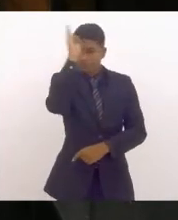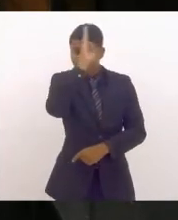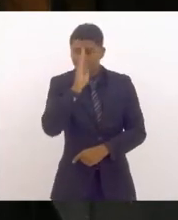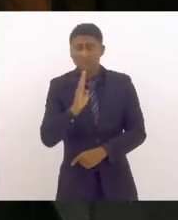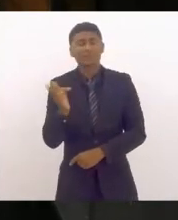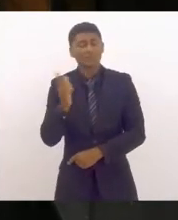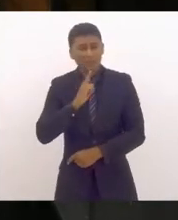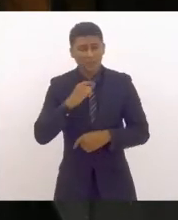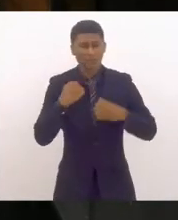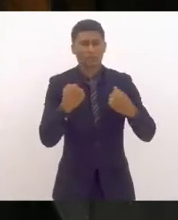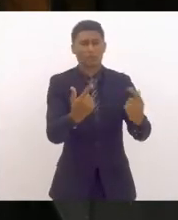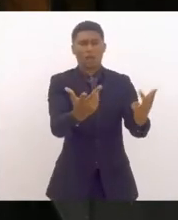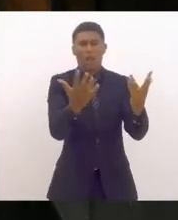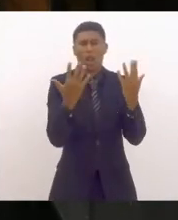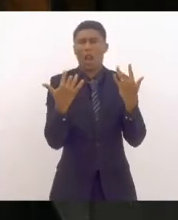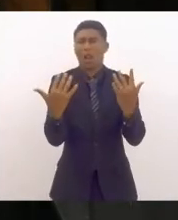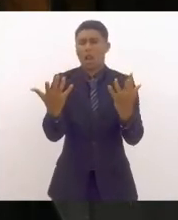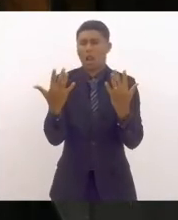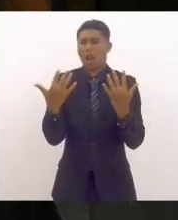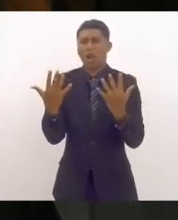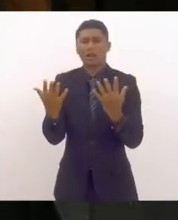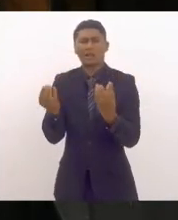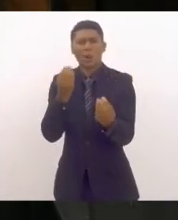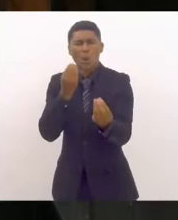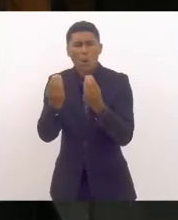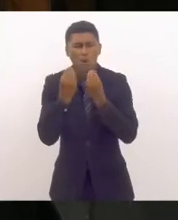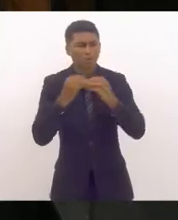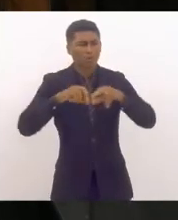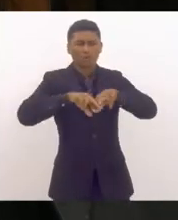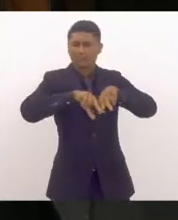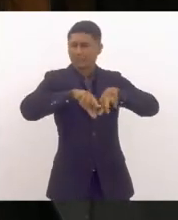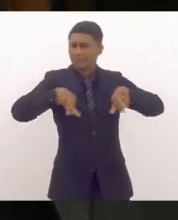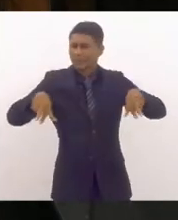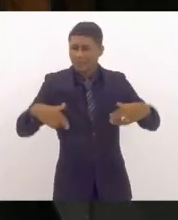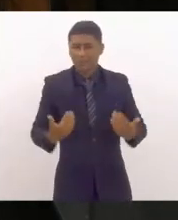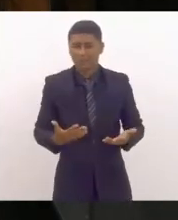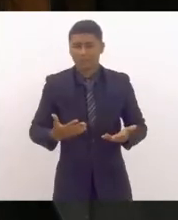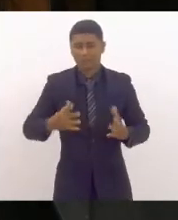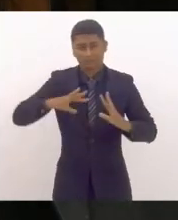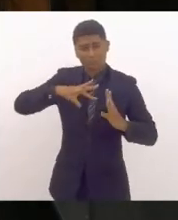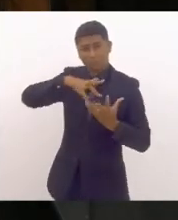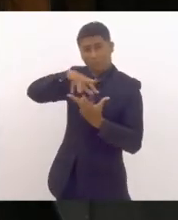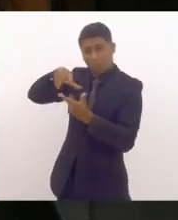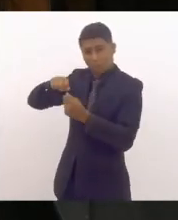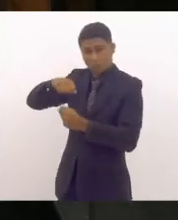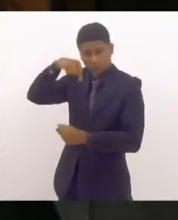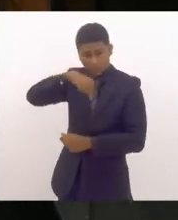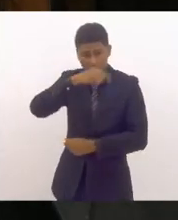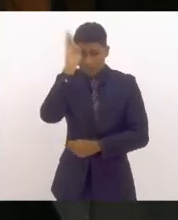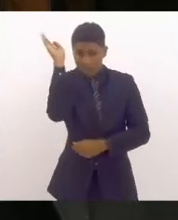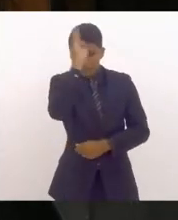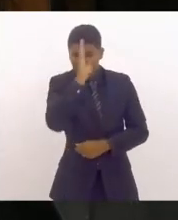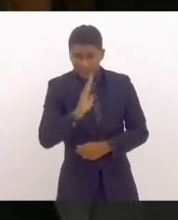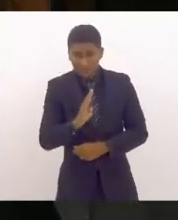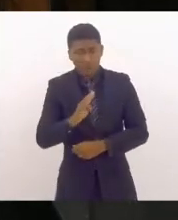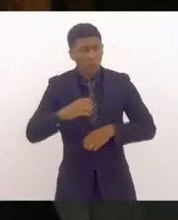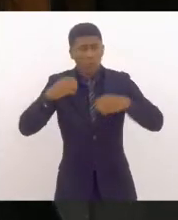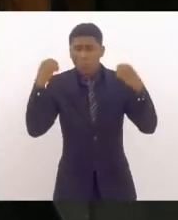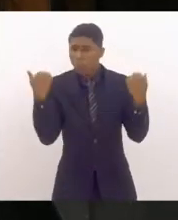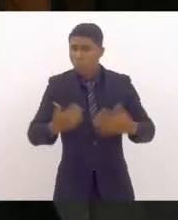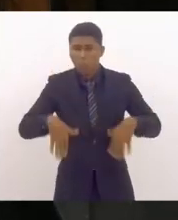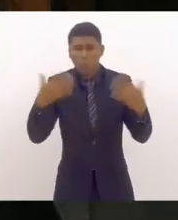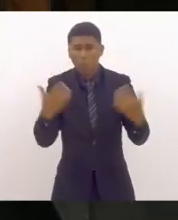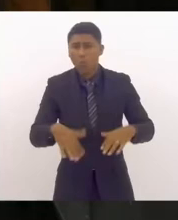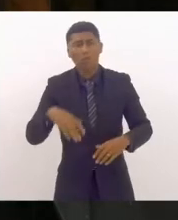muitos alimentos é um dos maiores produtores de alimentos do mundo produtores e exportadores